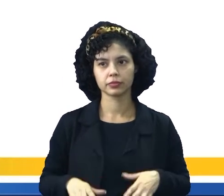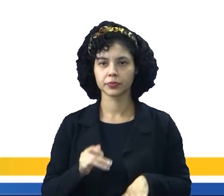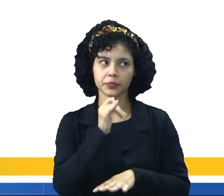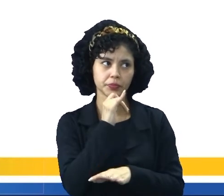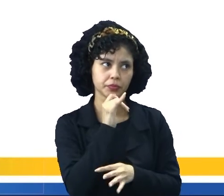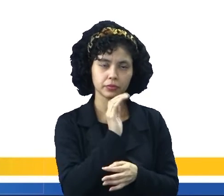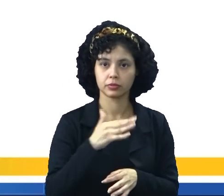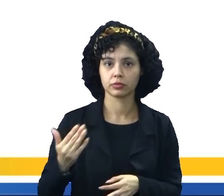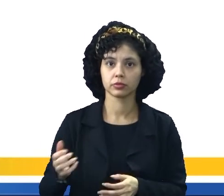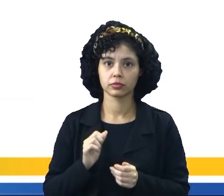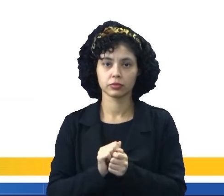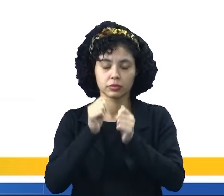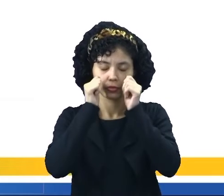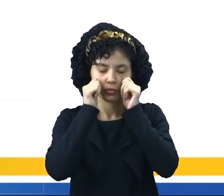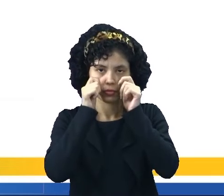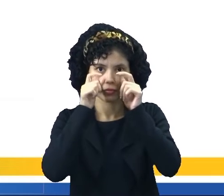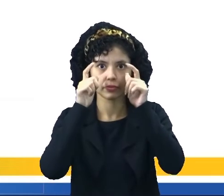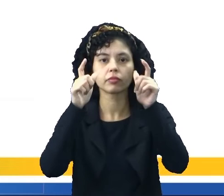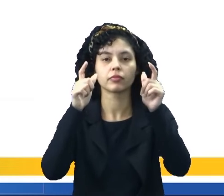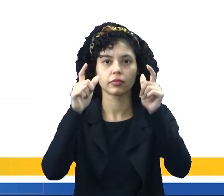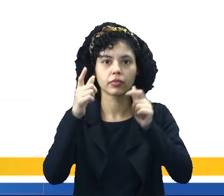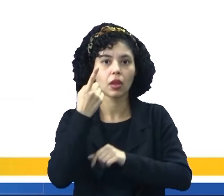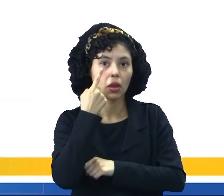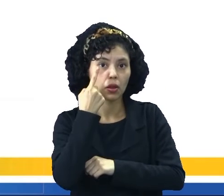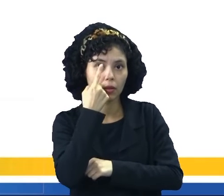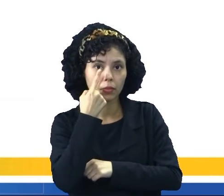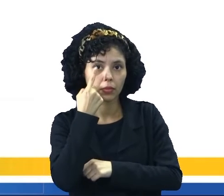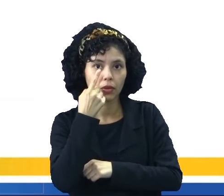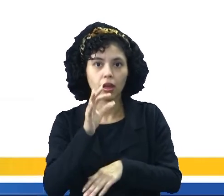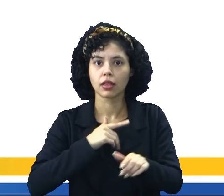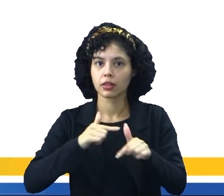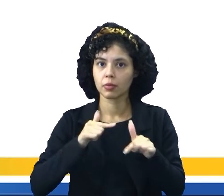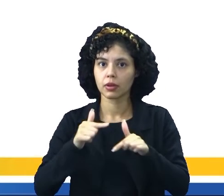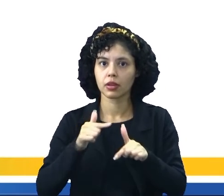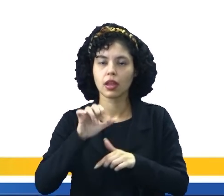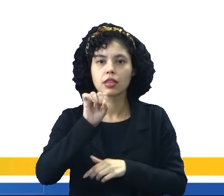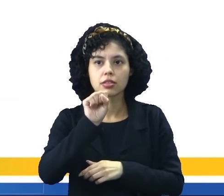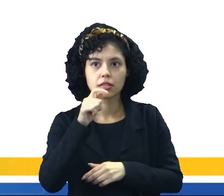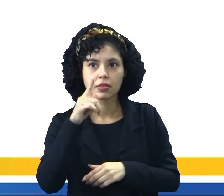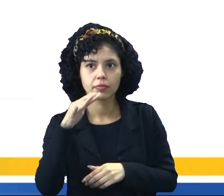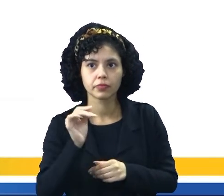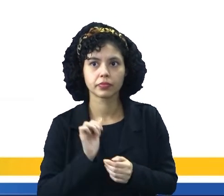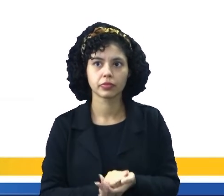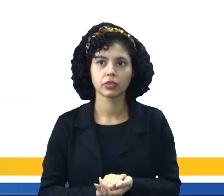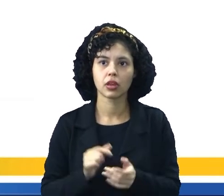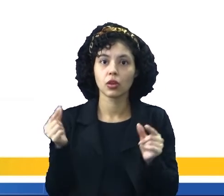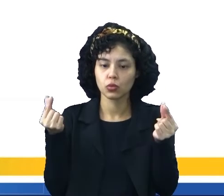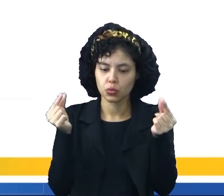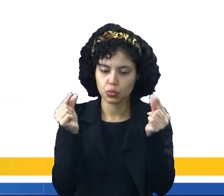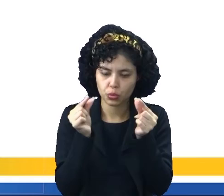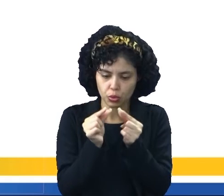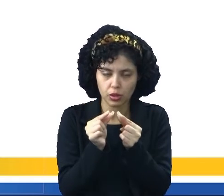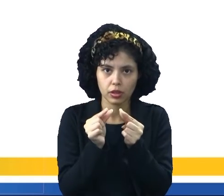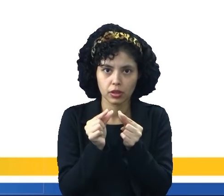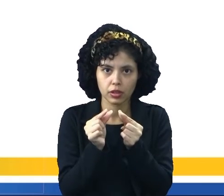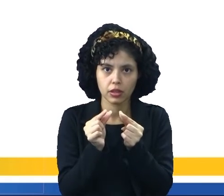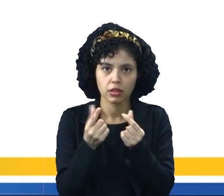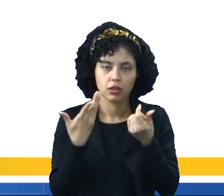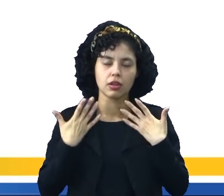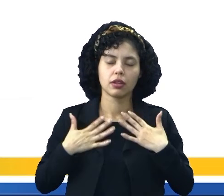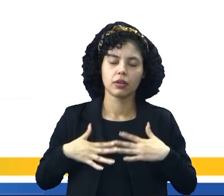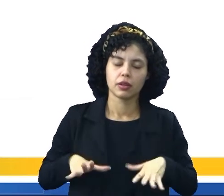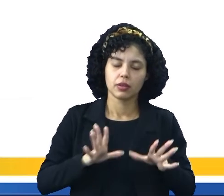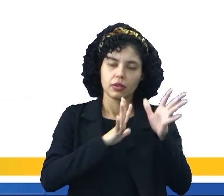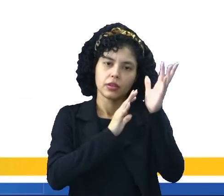exemplo, quando eu dilato a pupila, eu estou trabalhando o sistema nervoso simpático. quando eu contraio a pupila, quando, por exemplo, eu vou relaxar,